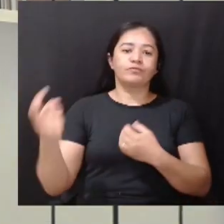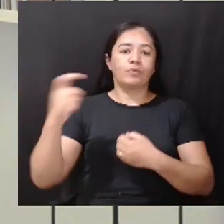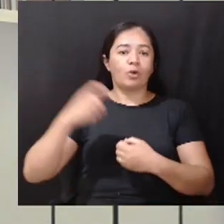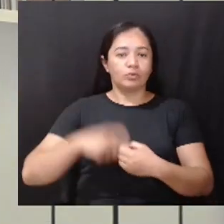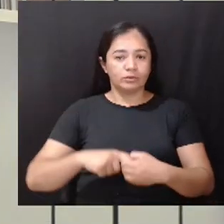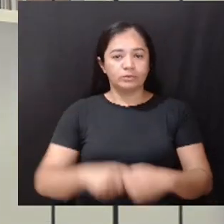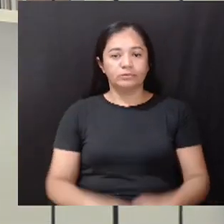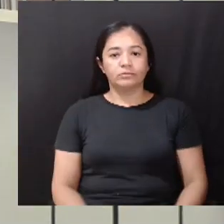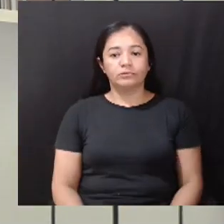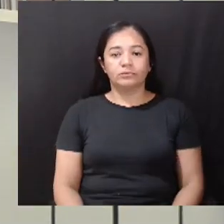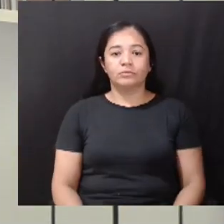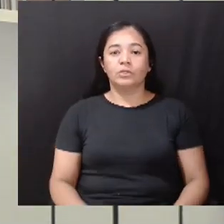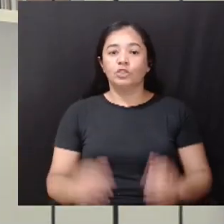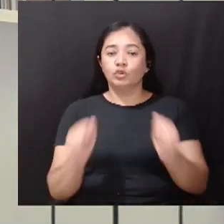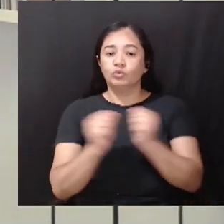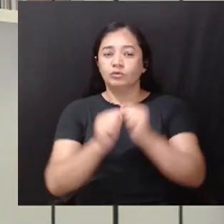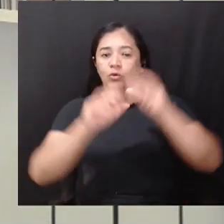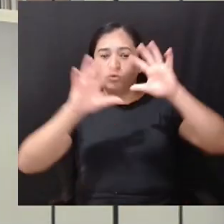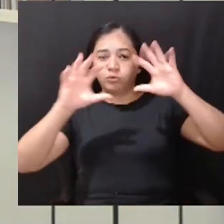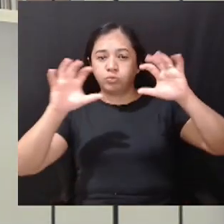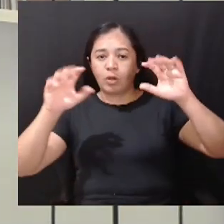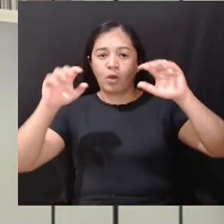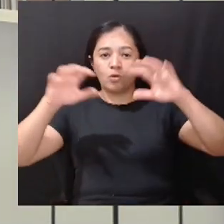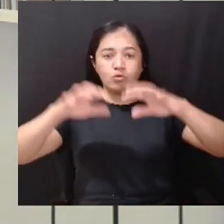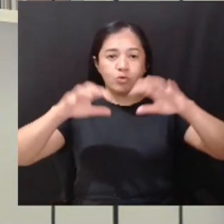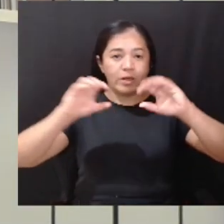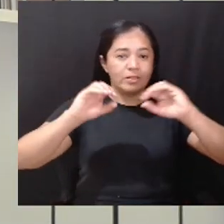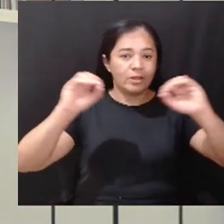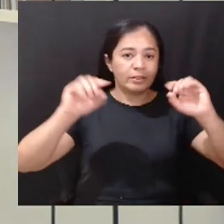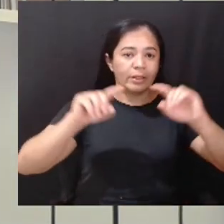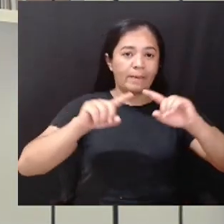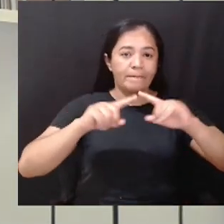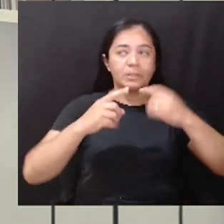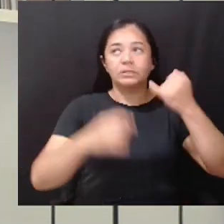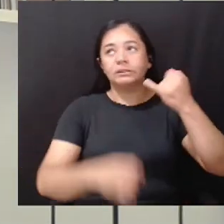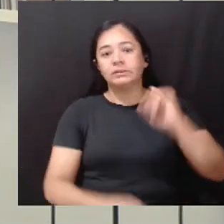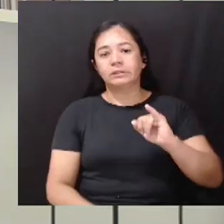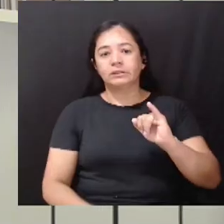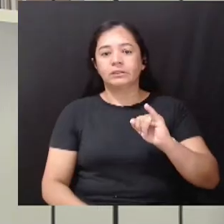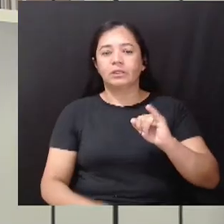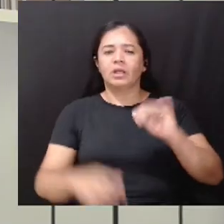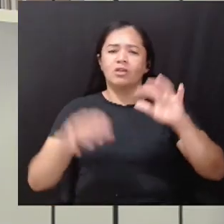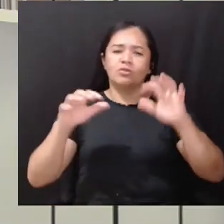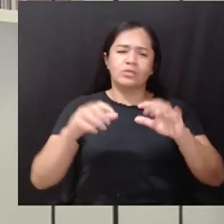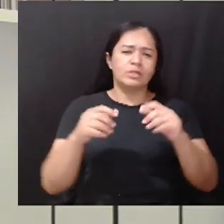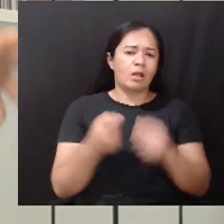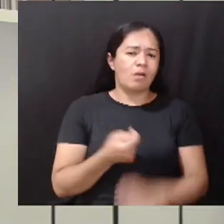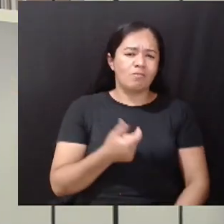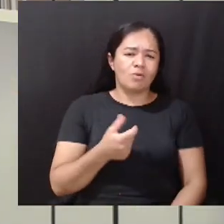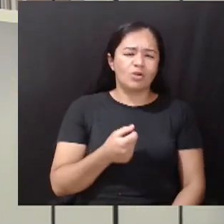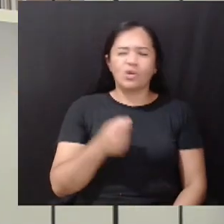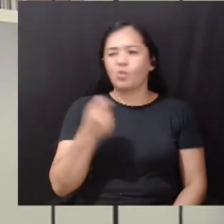Entre nuvens não deve chover, mas se aparecer é aquela chuva localizada em um ou outro